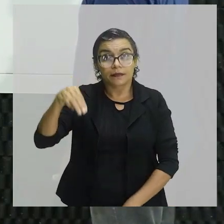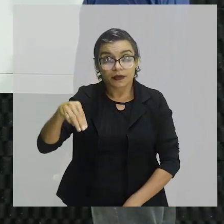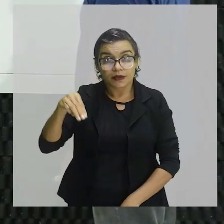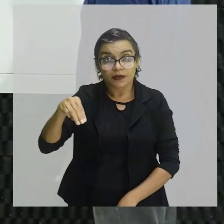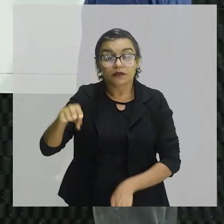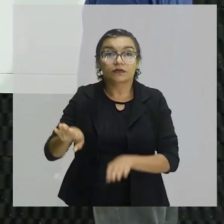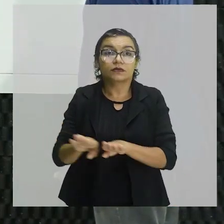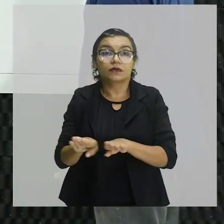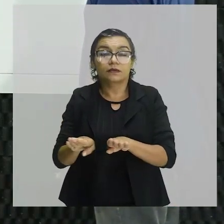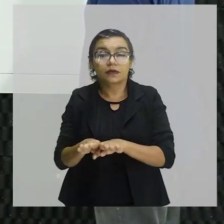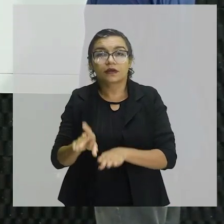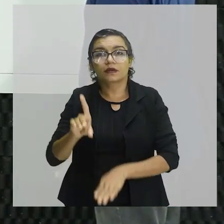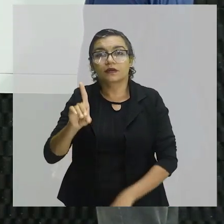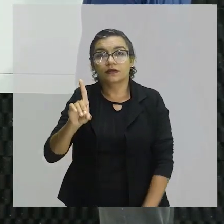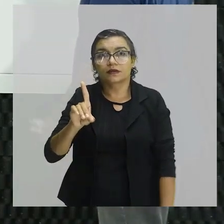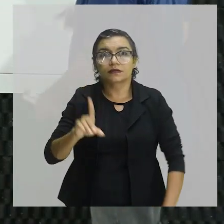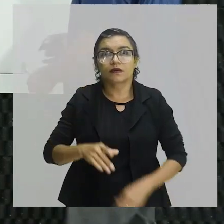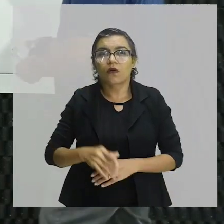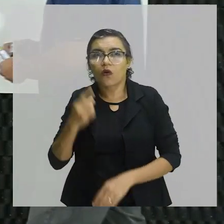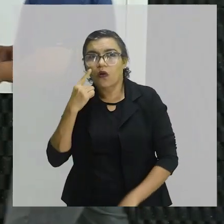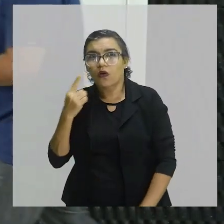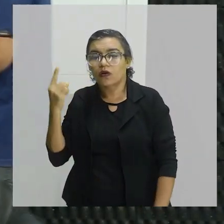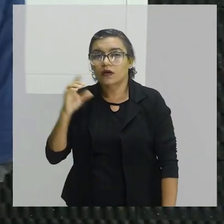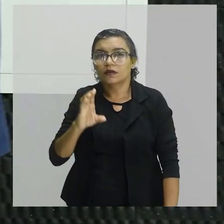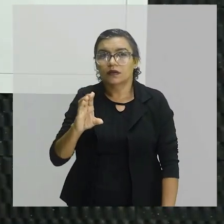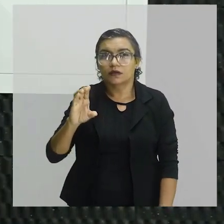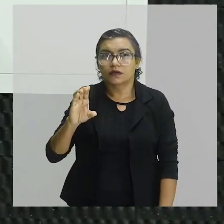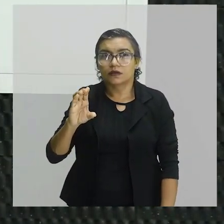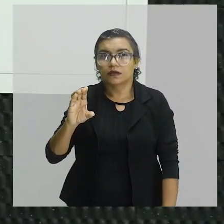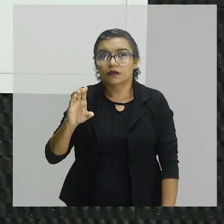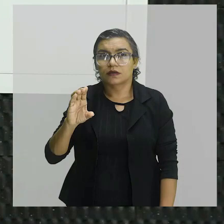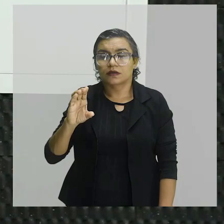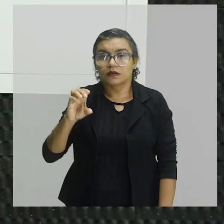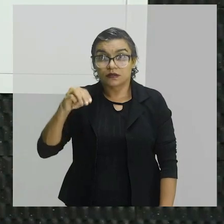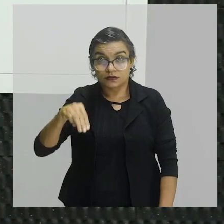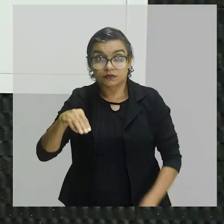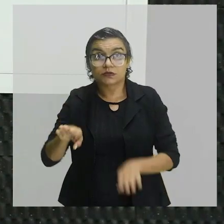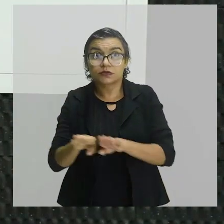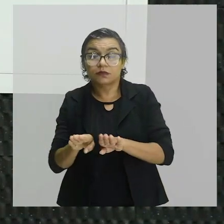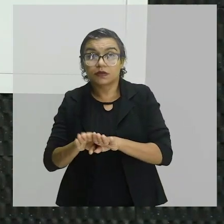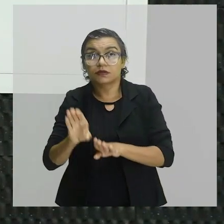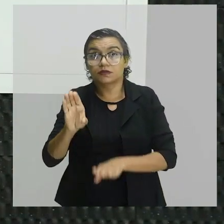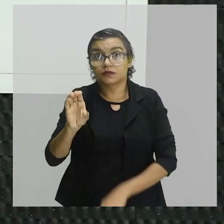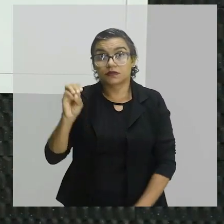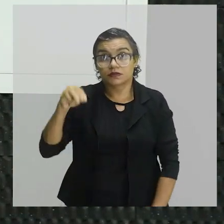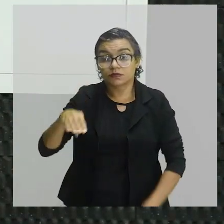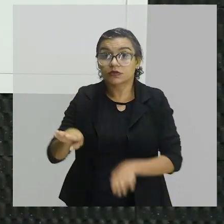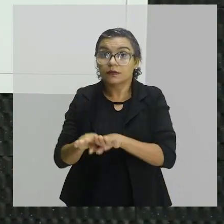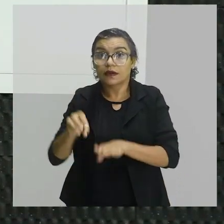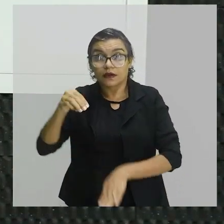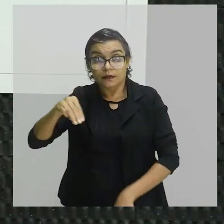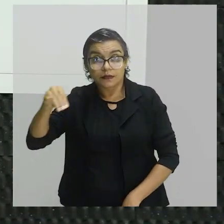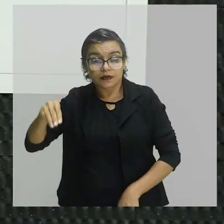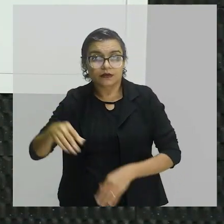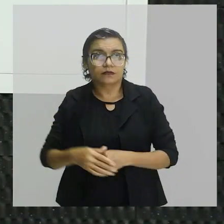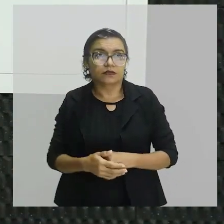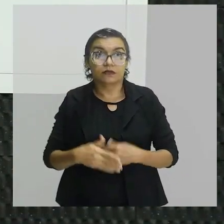Decímetro, centímetro e milímetro, tá ok? Então é